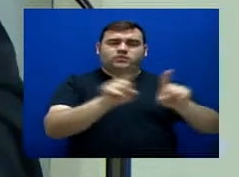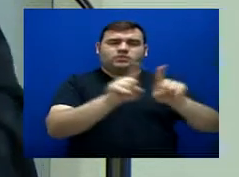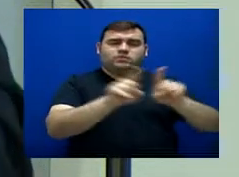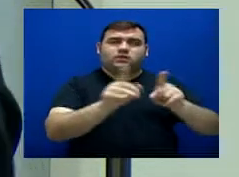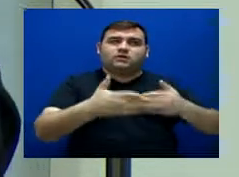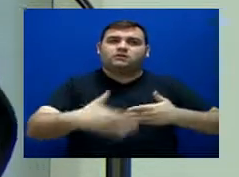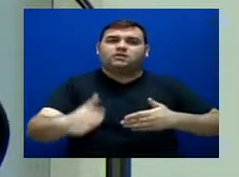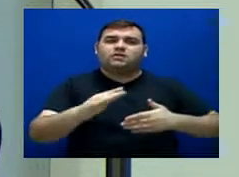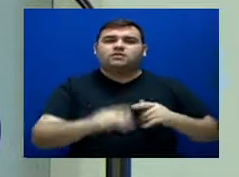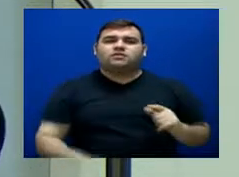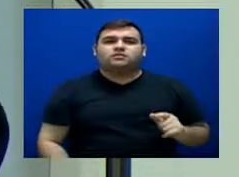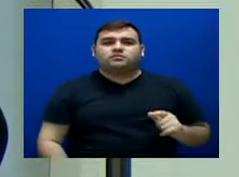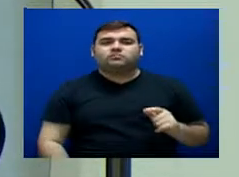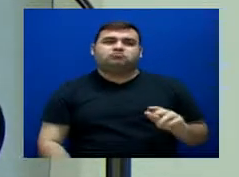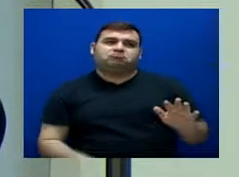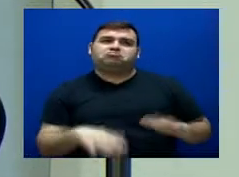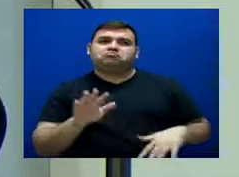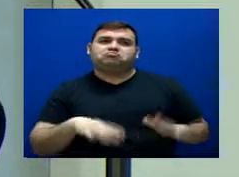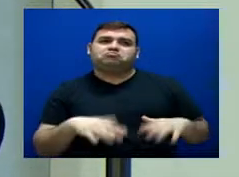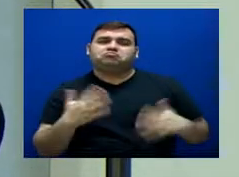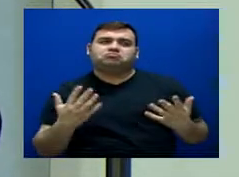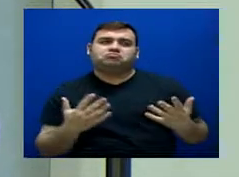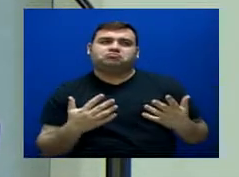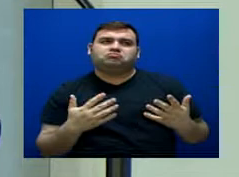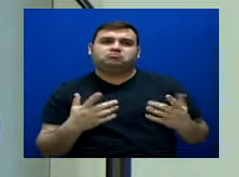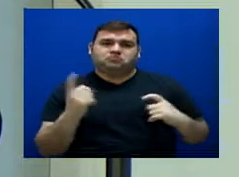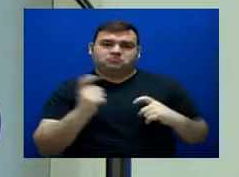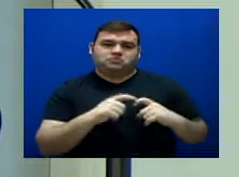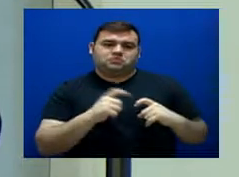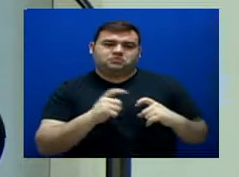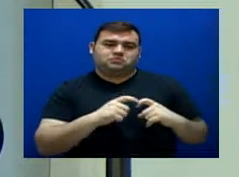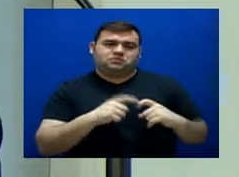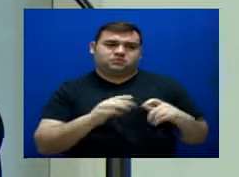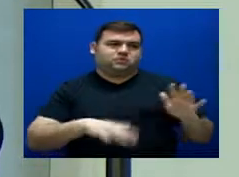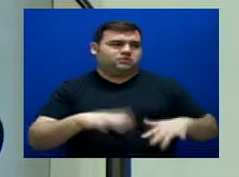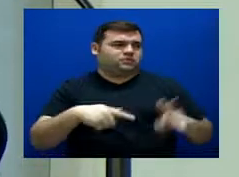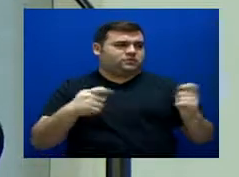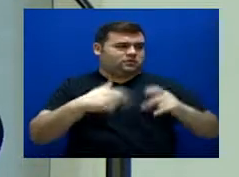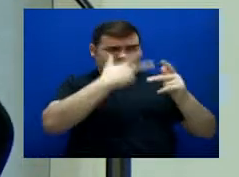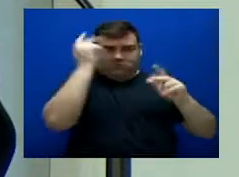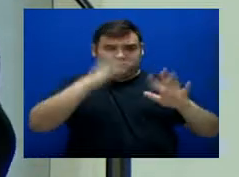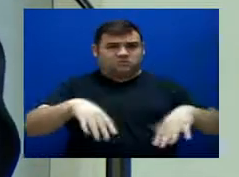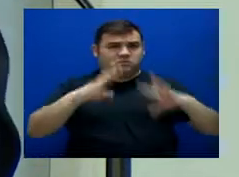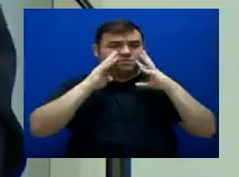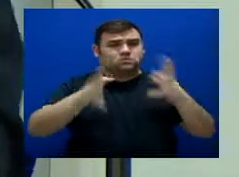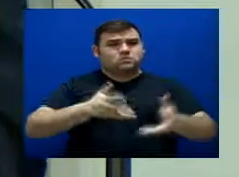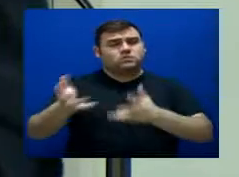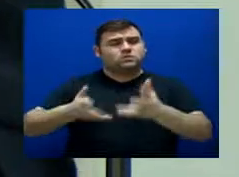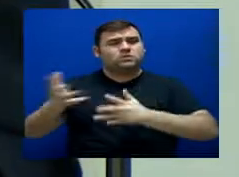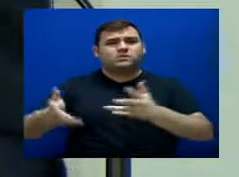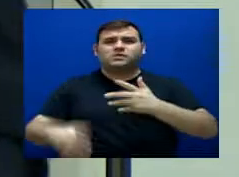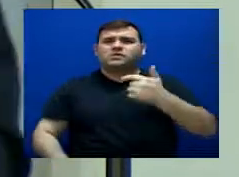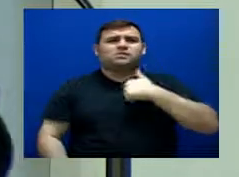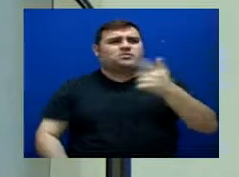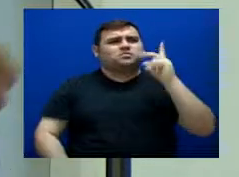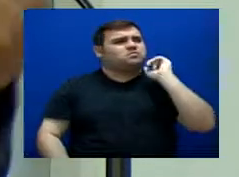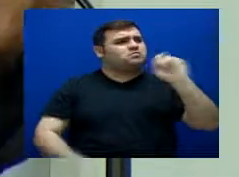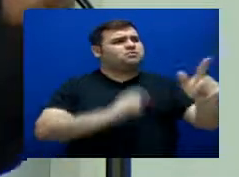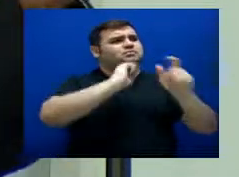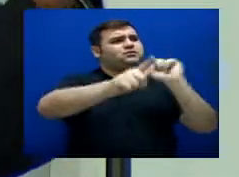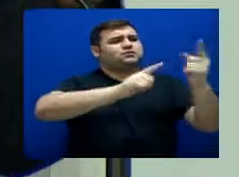também, talvez, médicos que possam atender as pessoas. Eu não